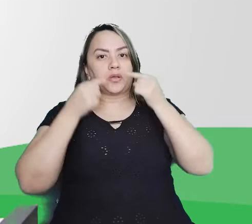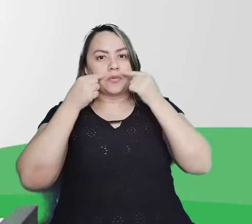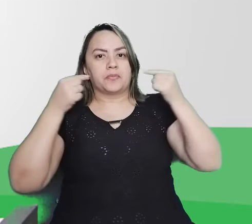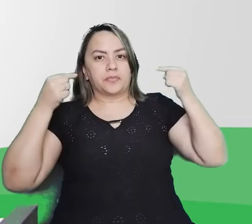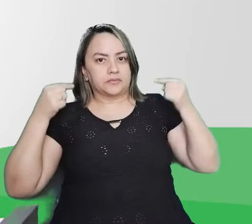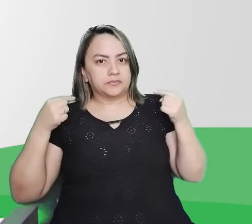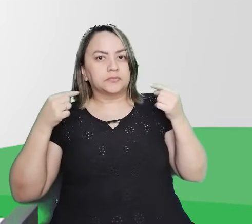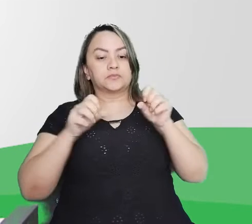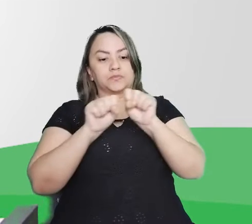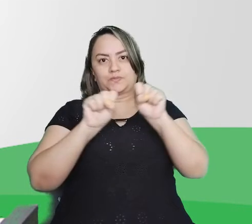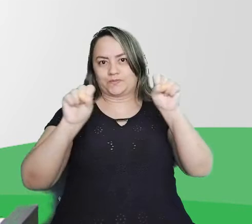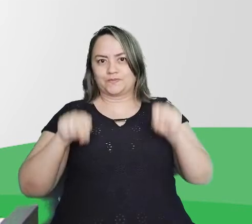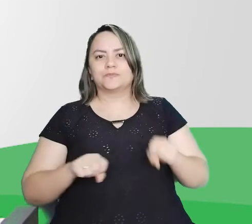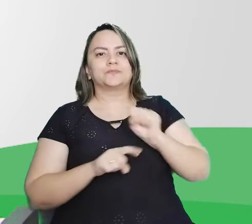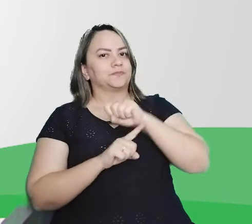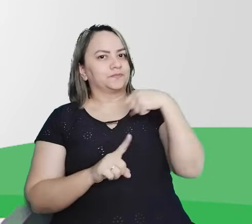enquanto um sistema social.